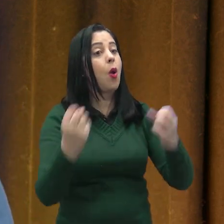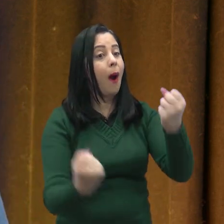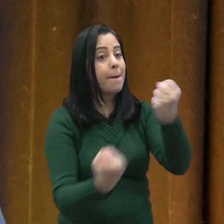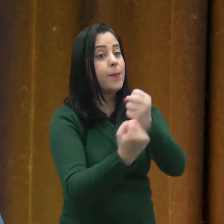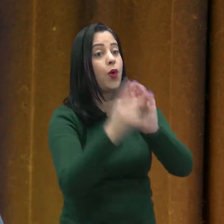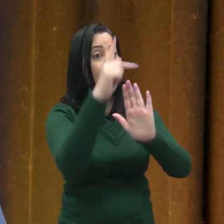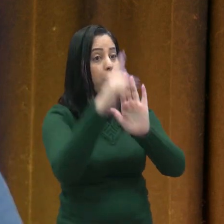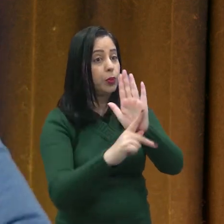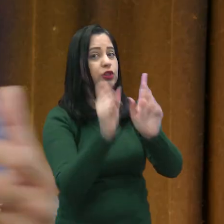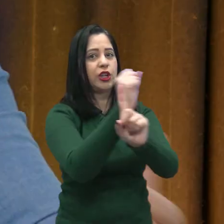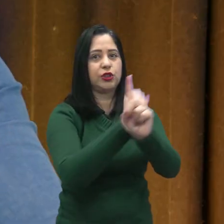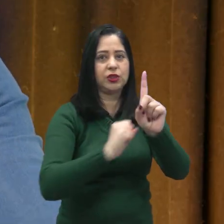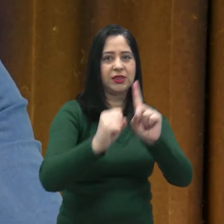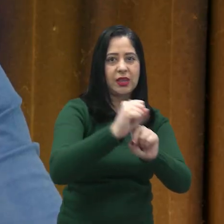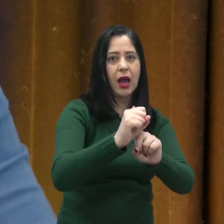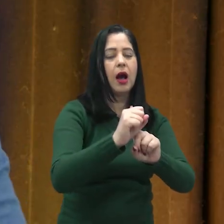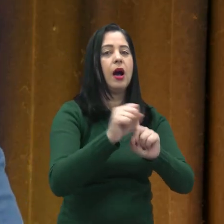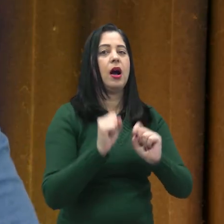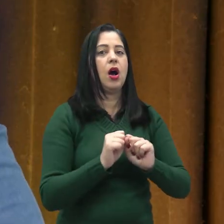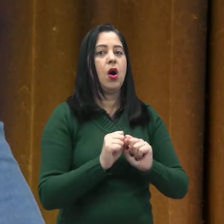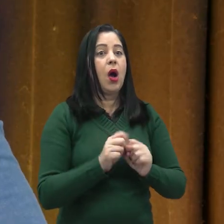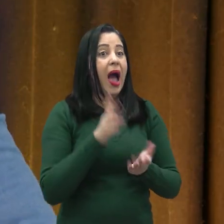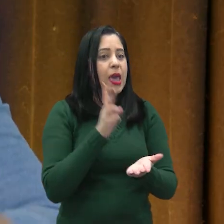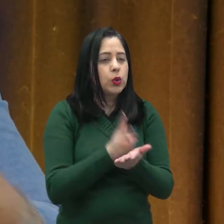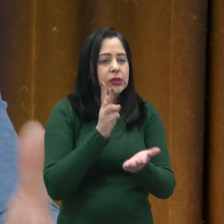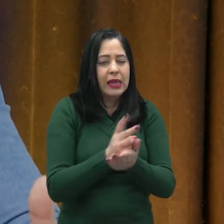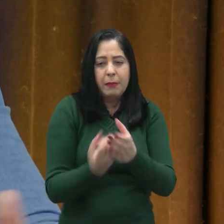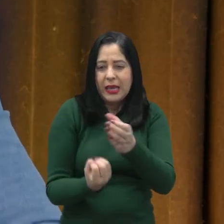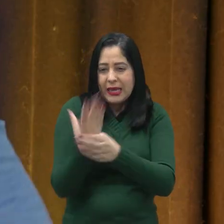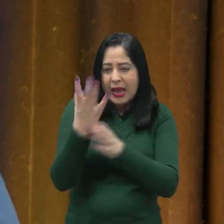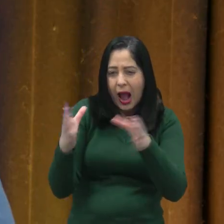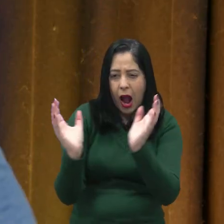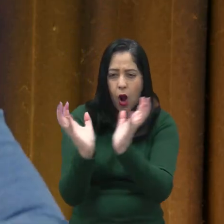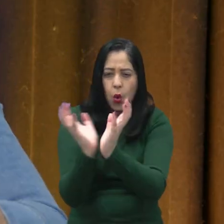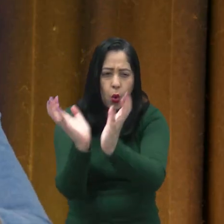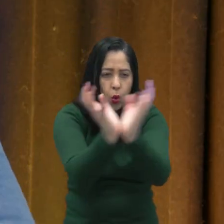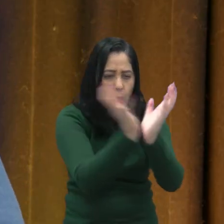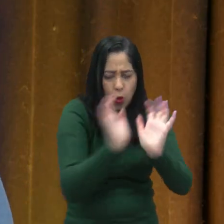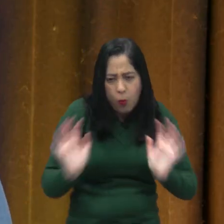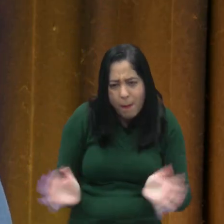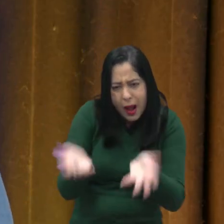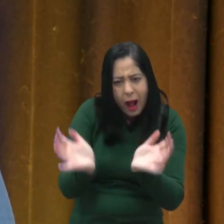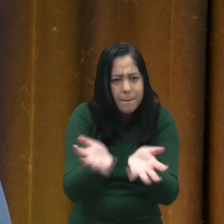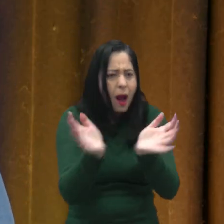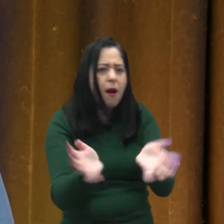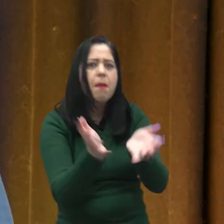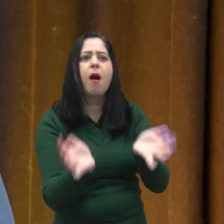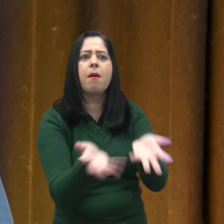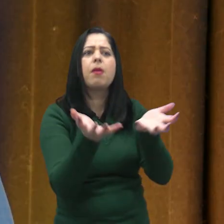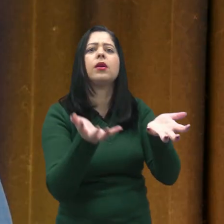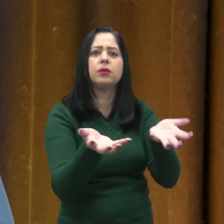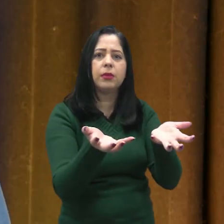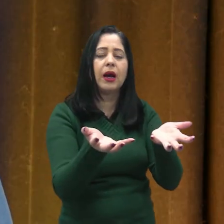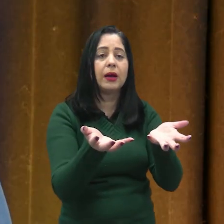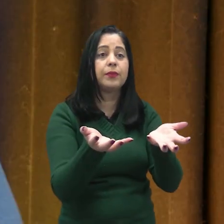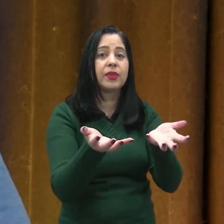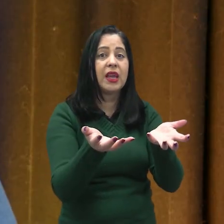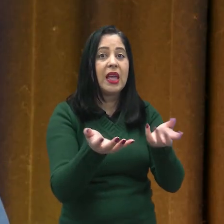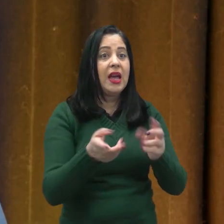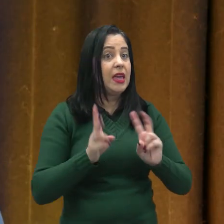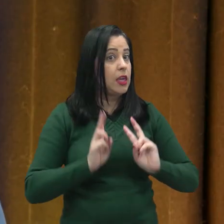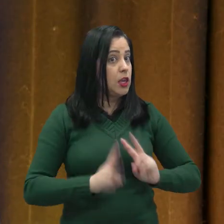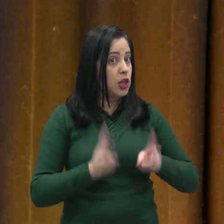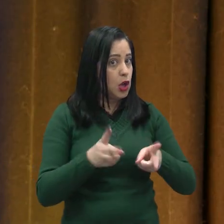sociais, vivenciando, estimulando, né? Criando equipes, tendo essa conversa junto ao